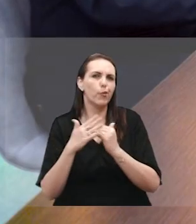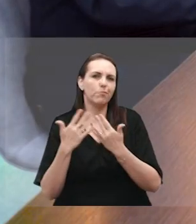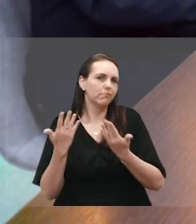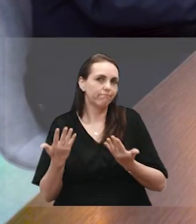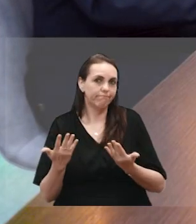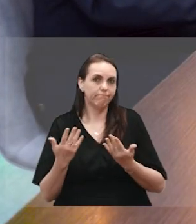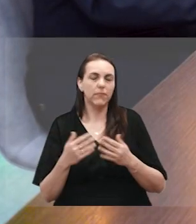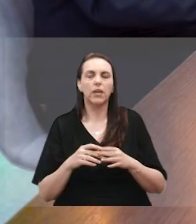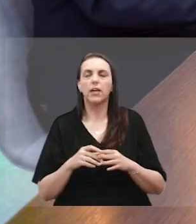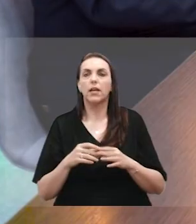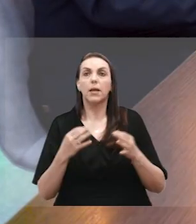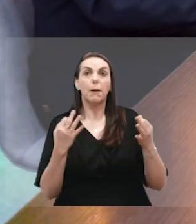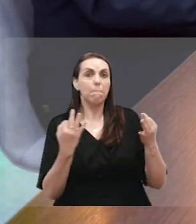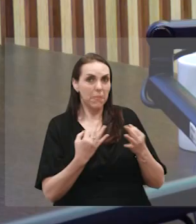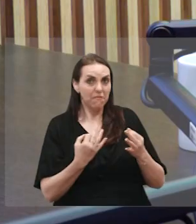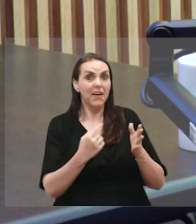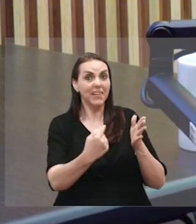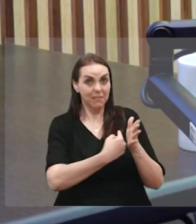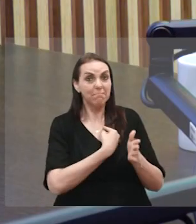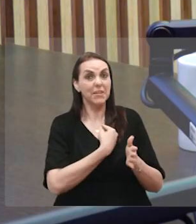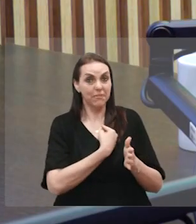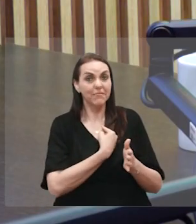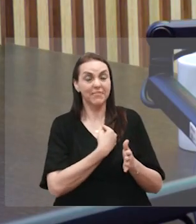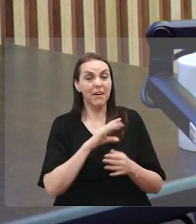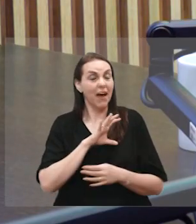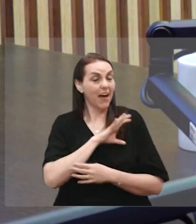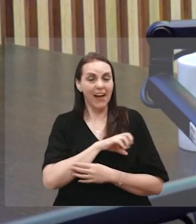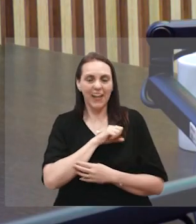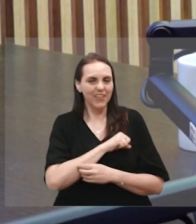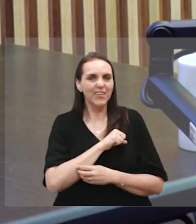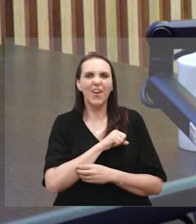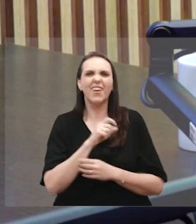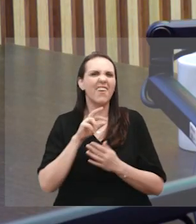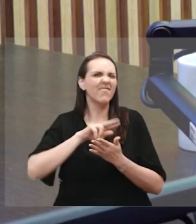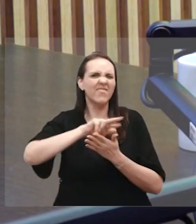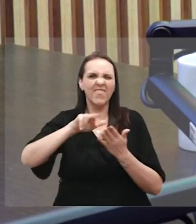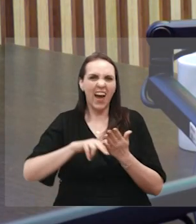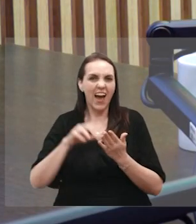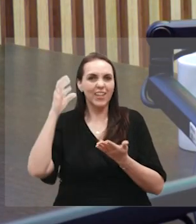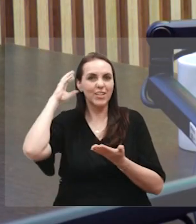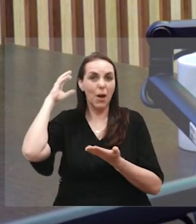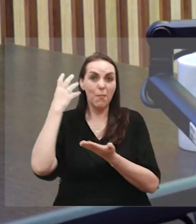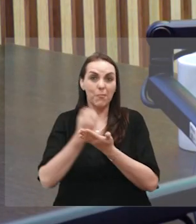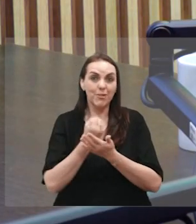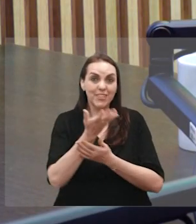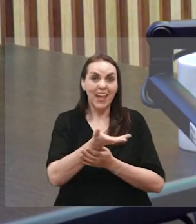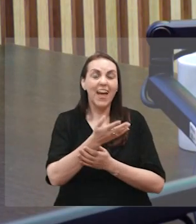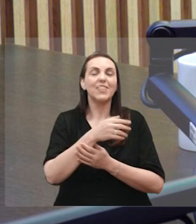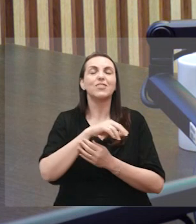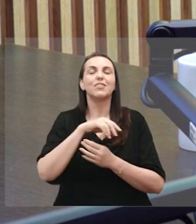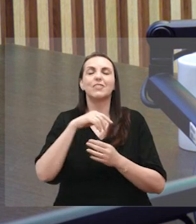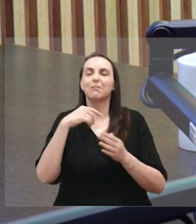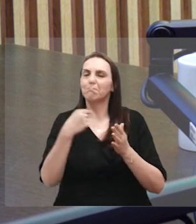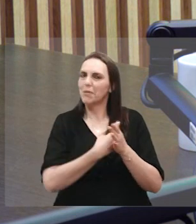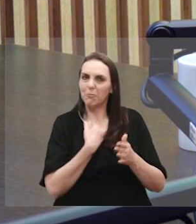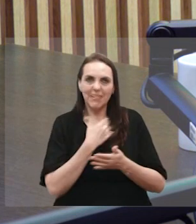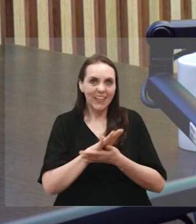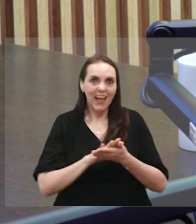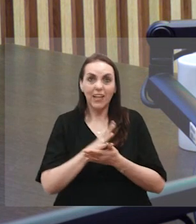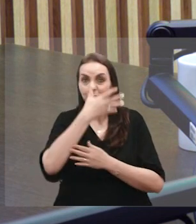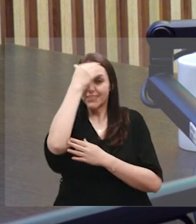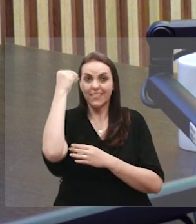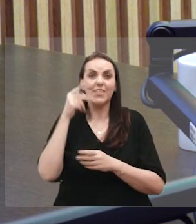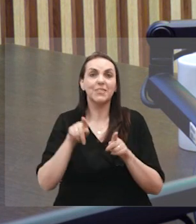enfim? Perfeita pergunta, eu adoro quando me pedem isso, mas fui em vários podcasts, o pessoal esquece de pedir isso e eu esqueço de falar. Por